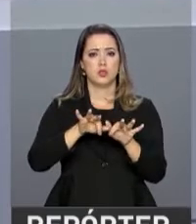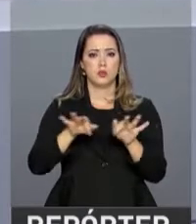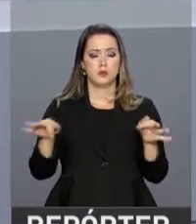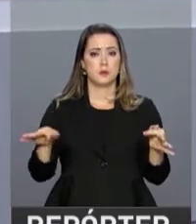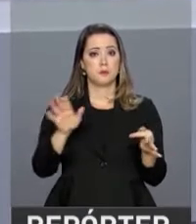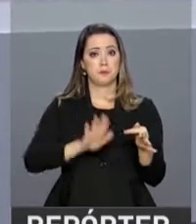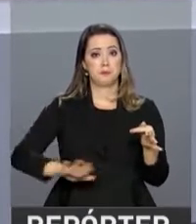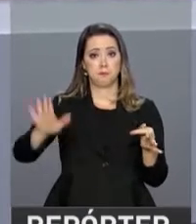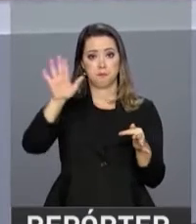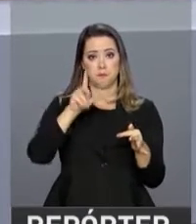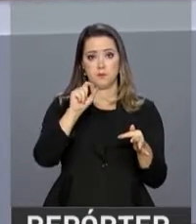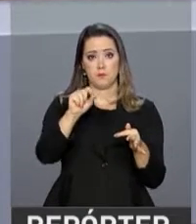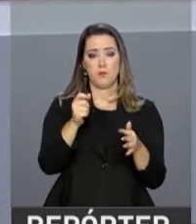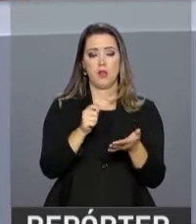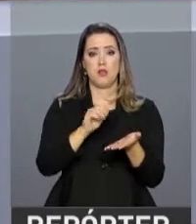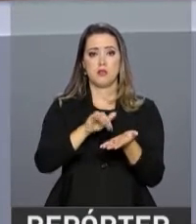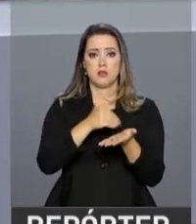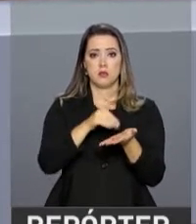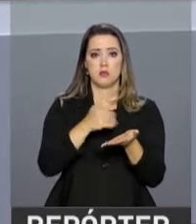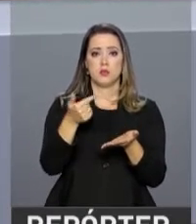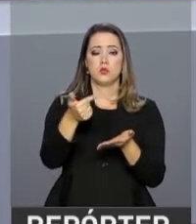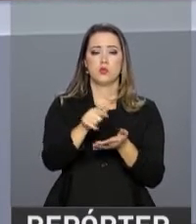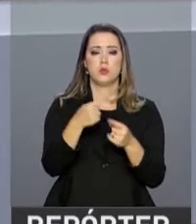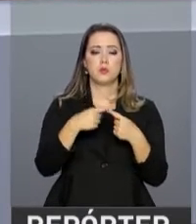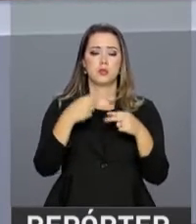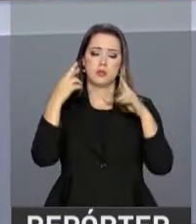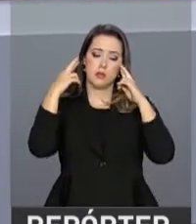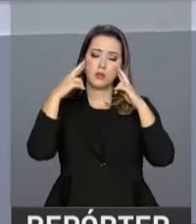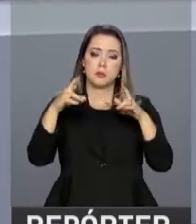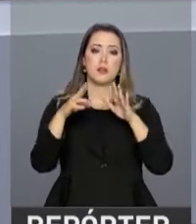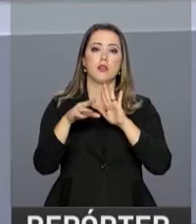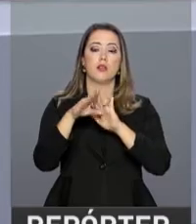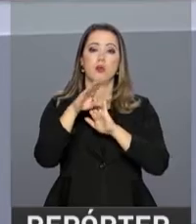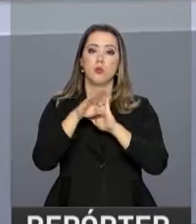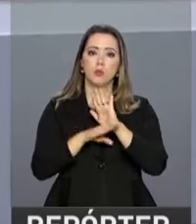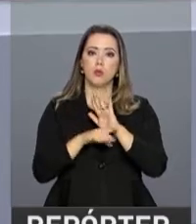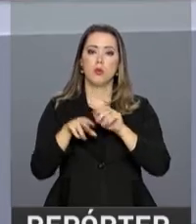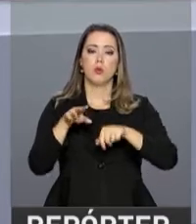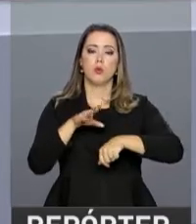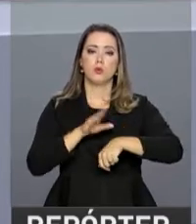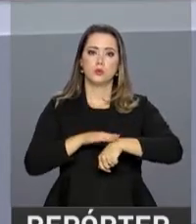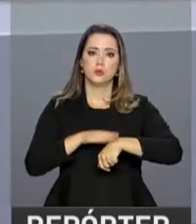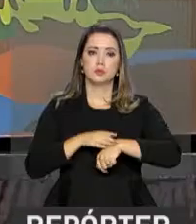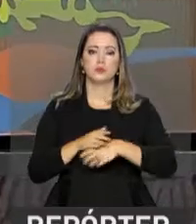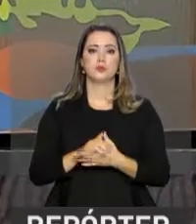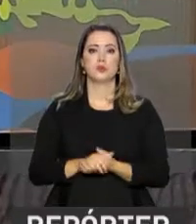fazerem o recadastramento. É importante respeitar esse prazo para manter os benefícios.